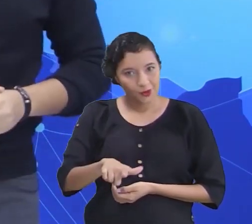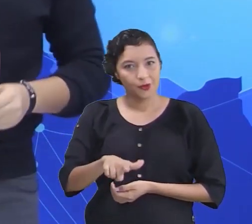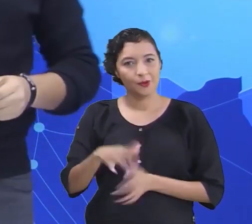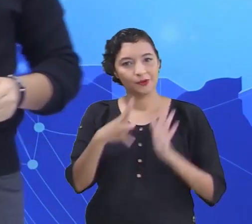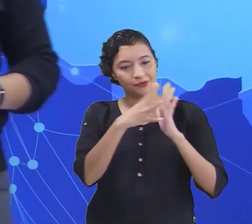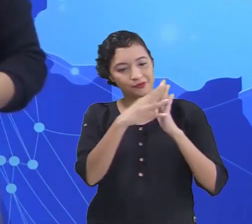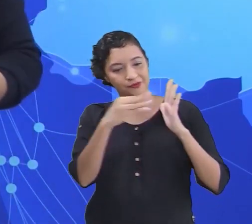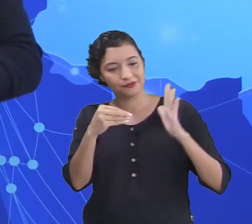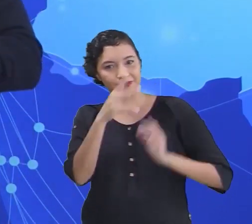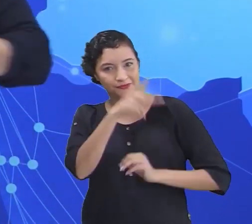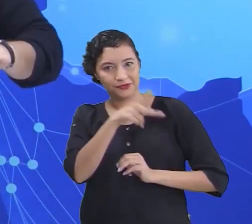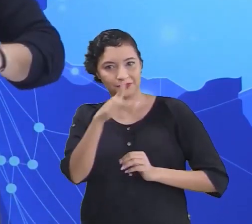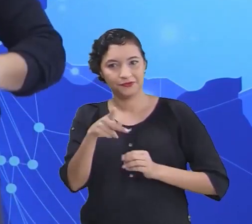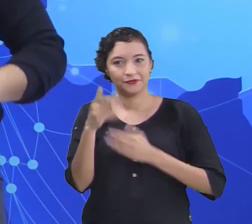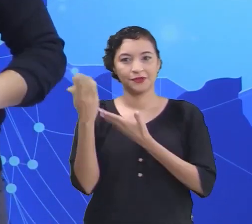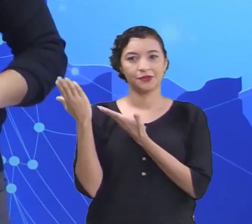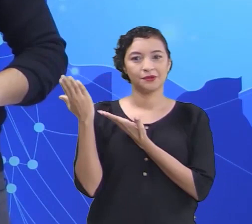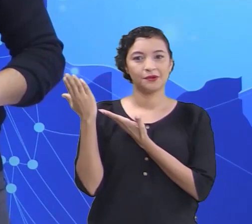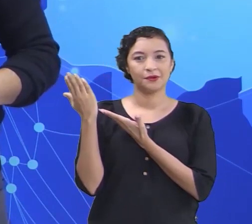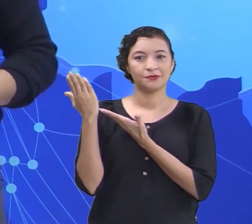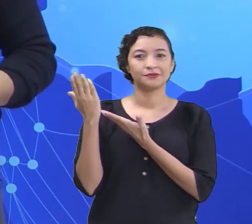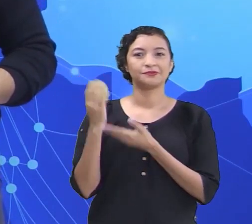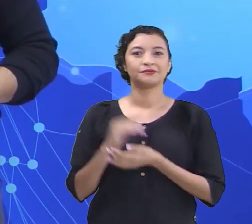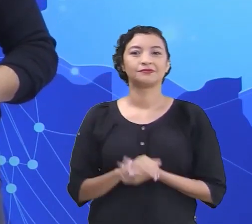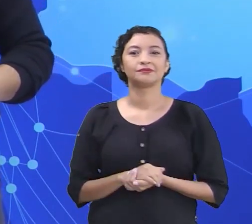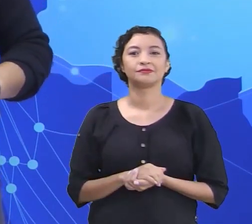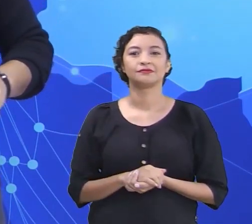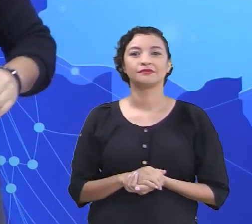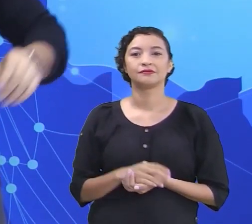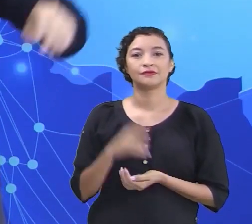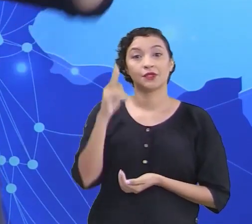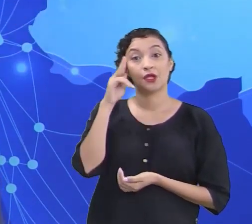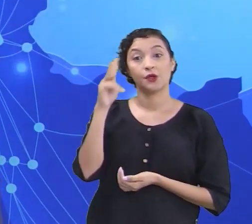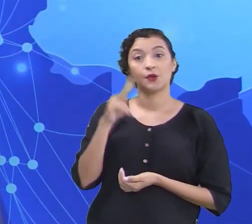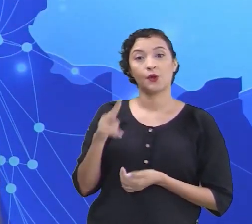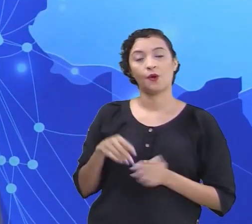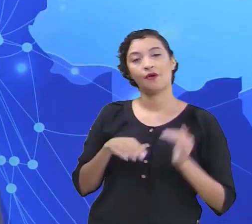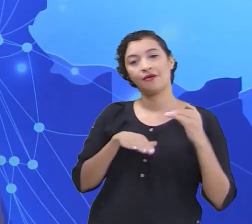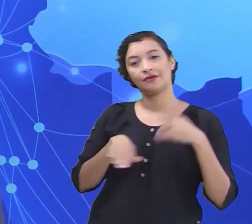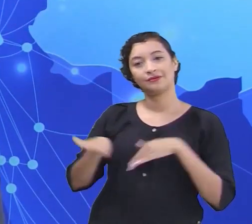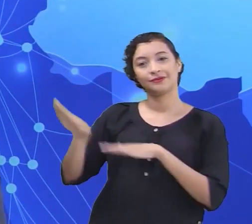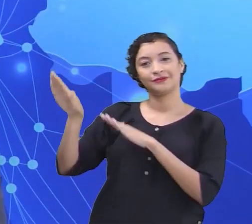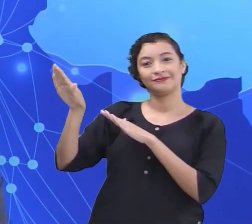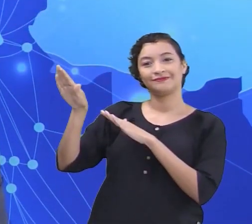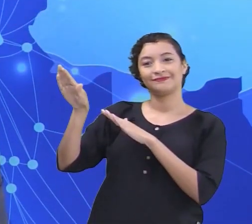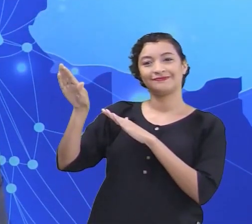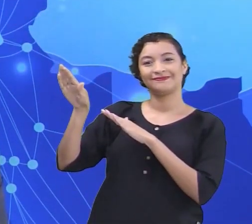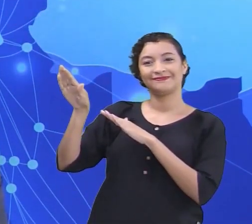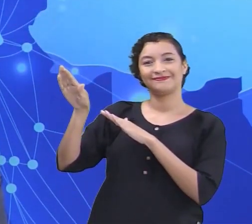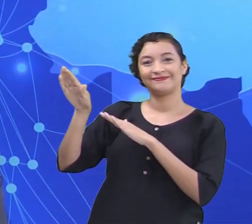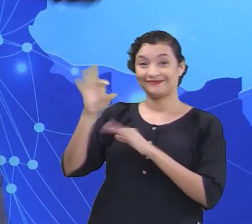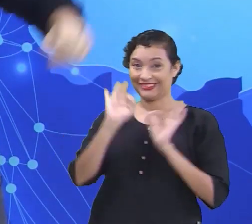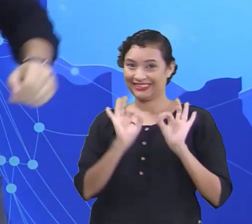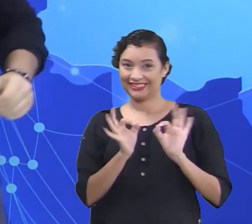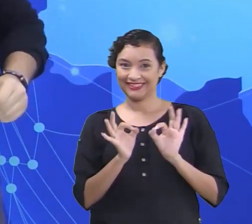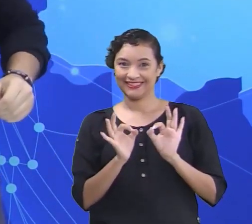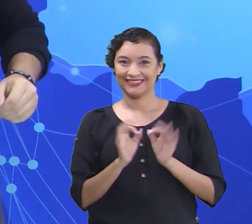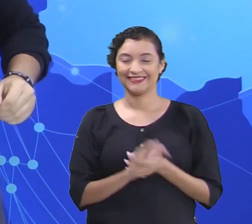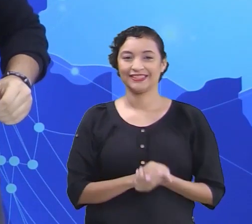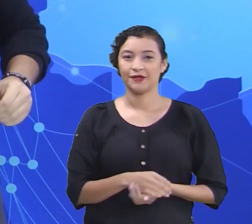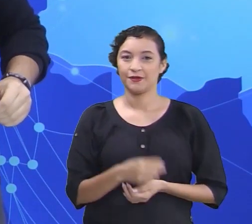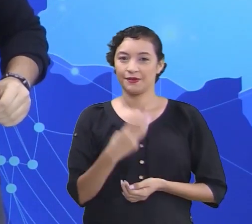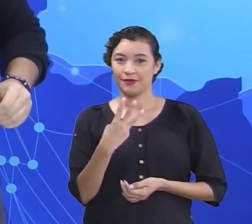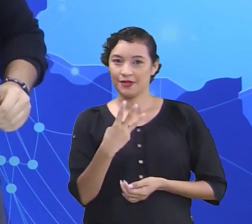vez. Vamos lá, então, que o nosso tempo está acabando. A história é uma viagem, certo?